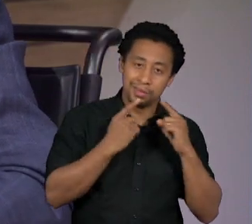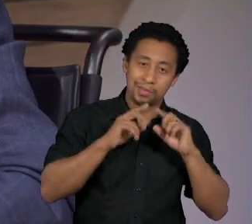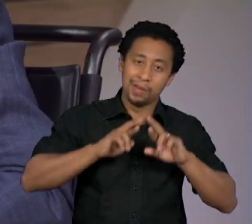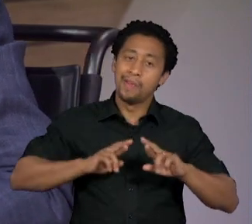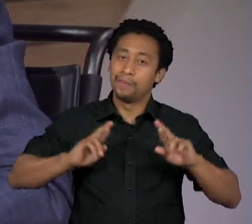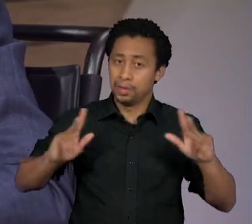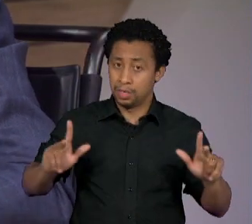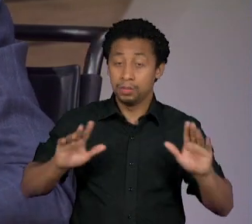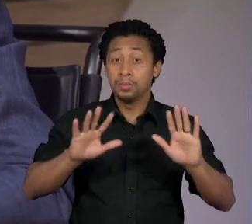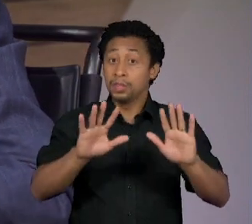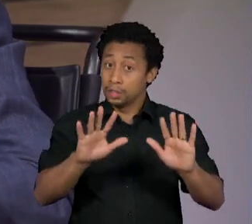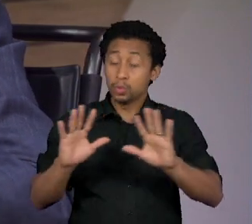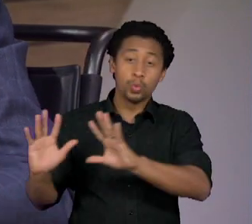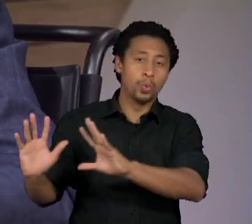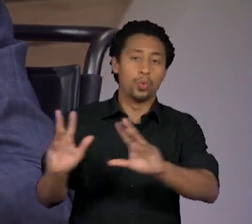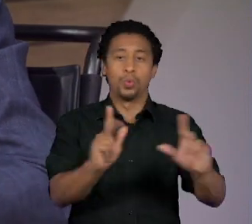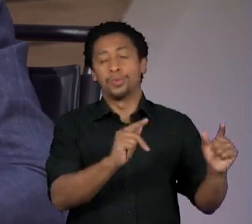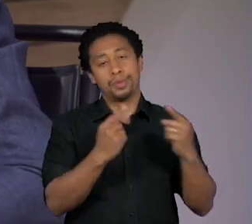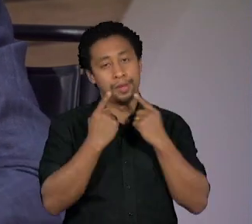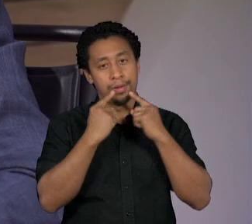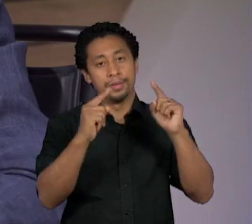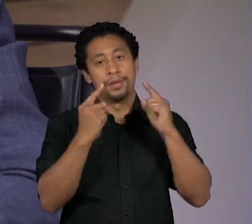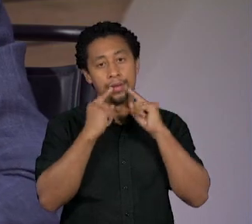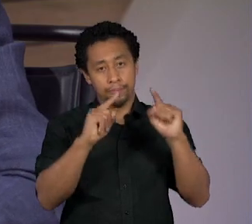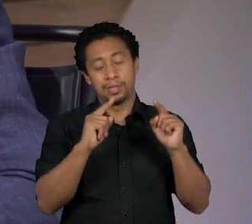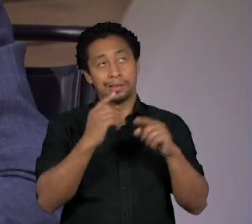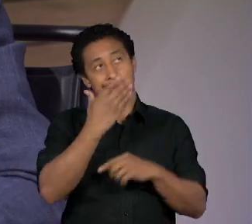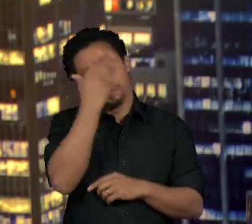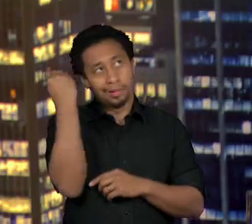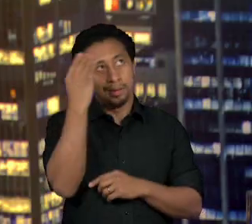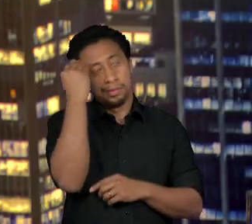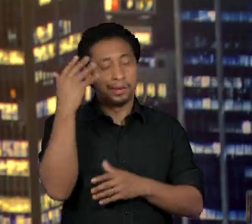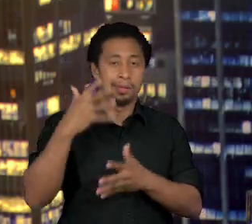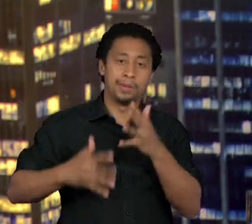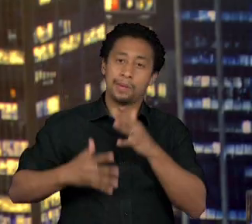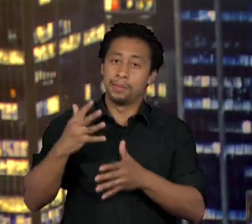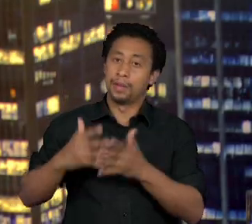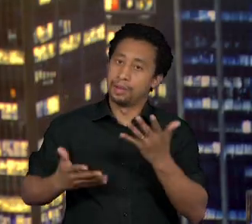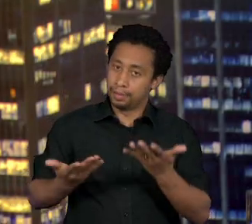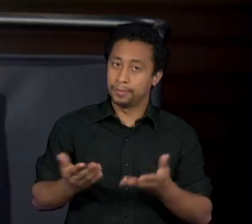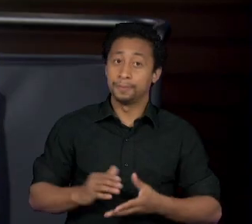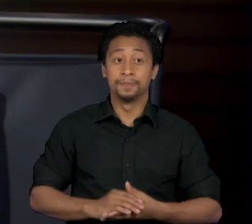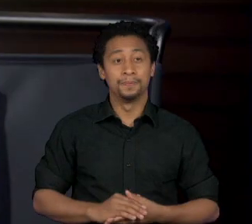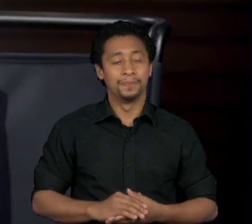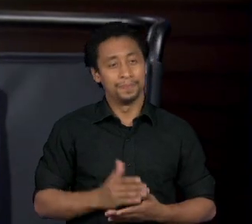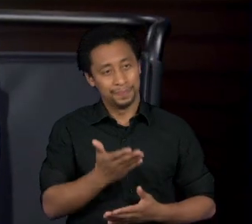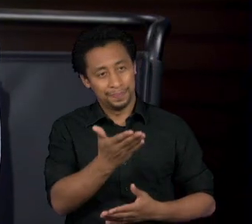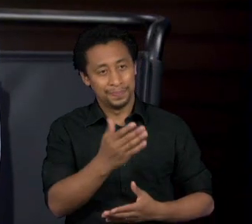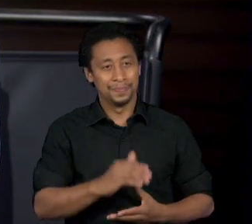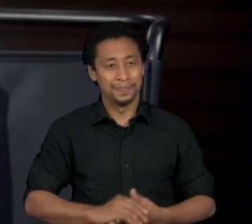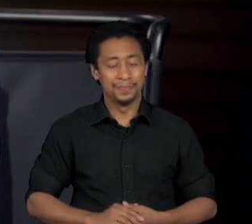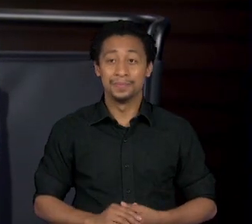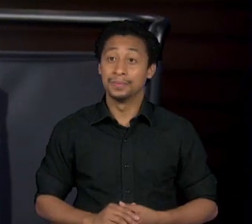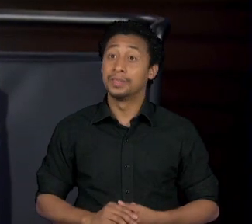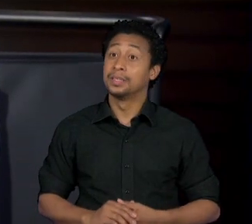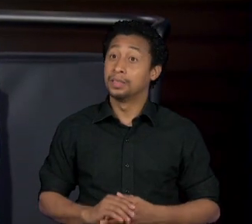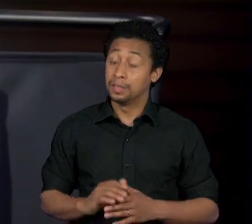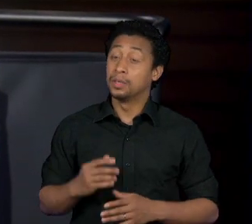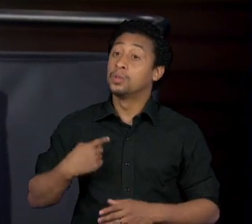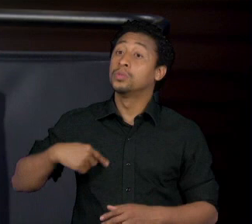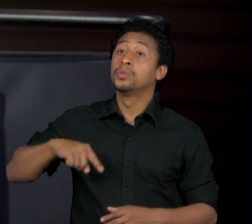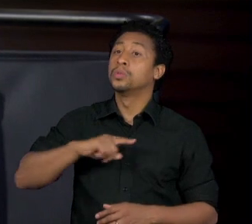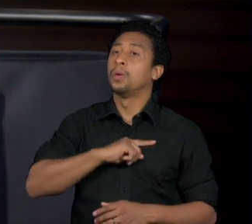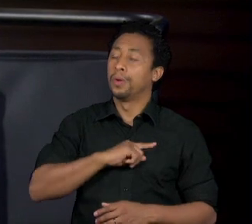essa dificuldade, essa queixa que a memória, às vezes, atrapalha o dia a dia. Valéria. Na realidade, a gente ouve